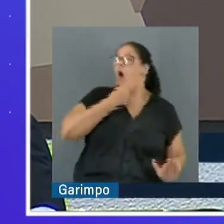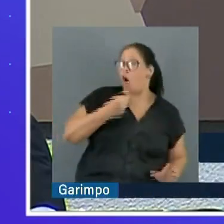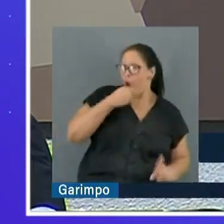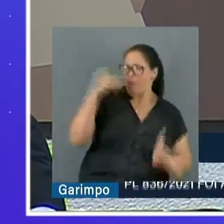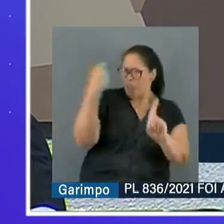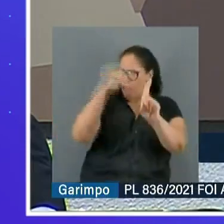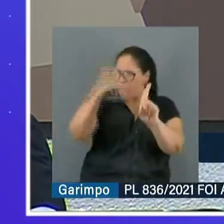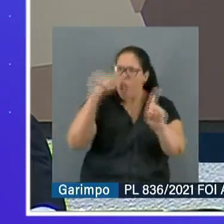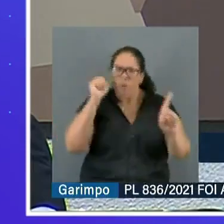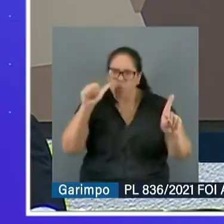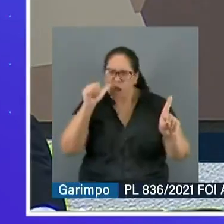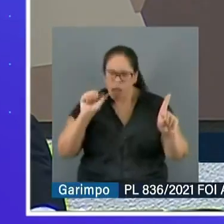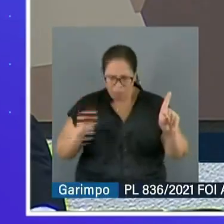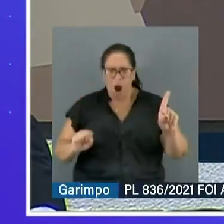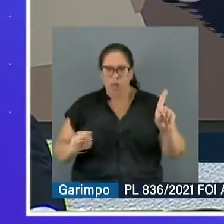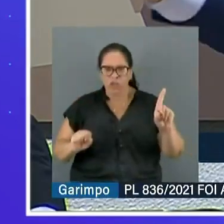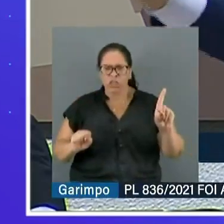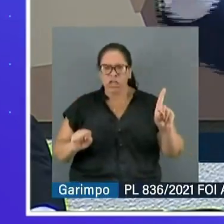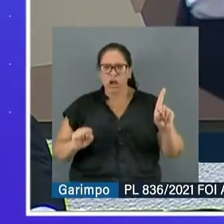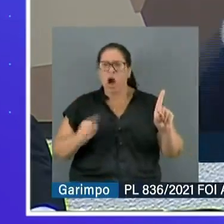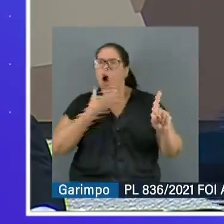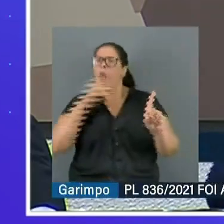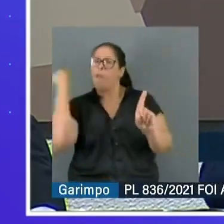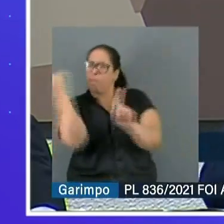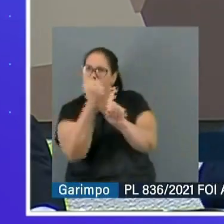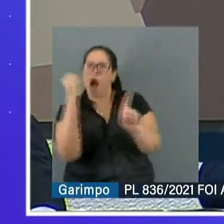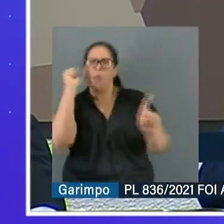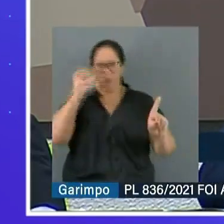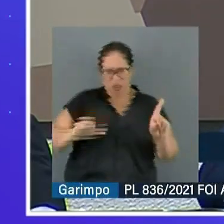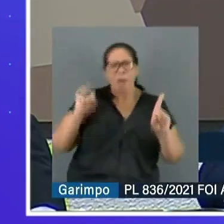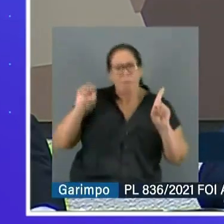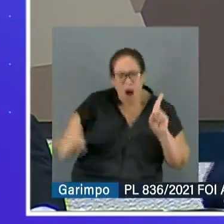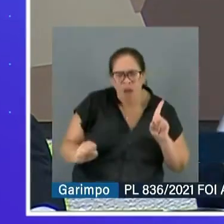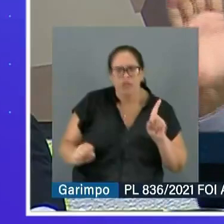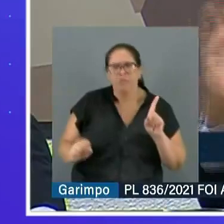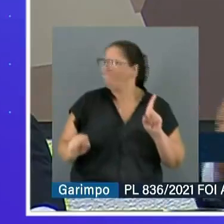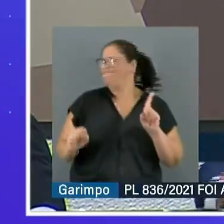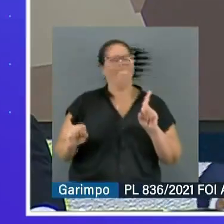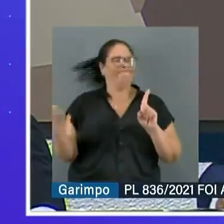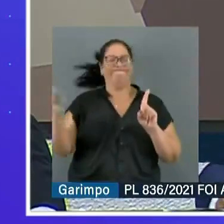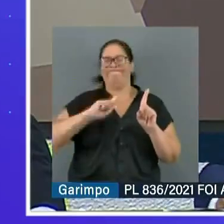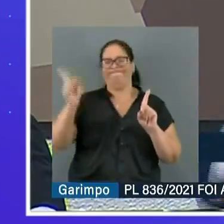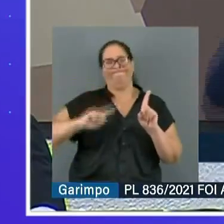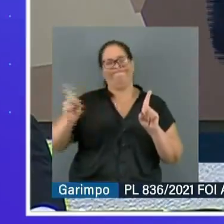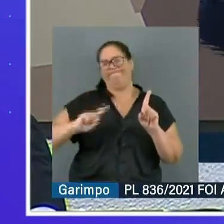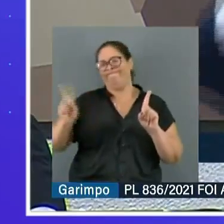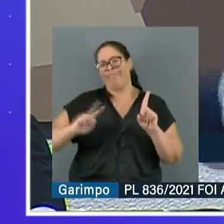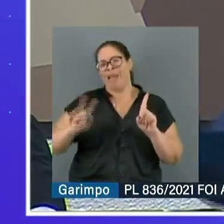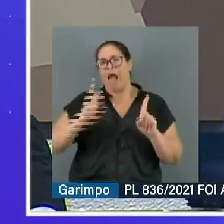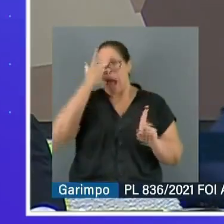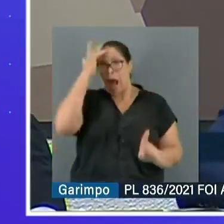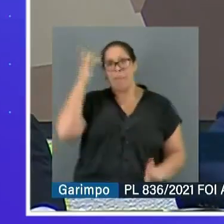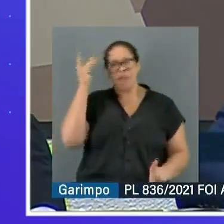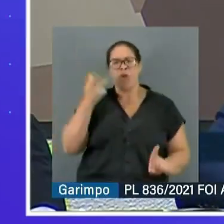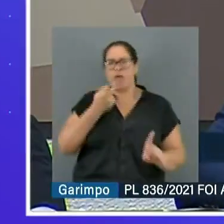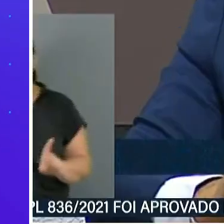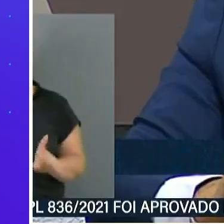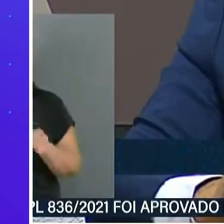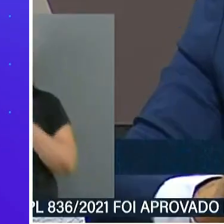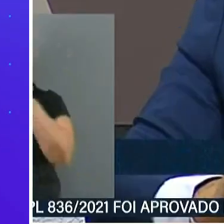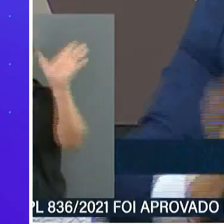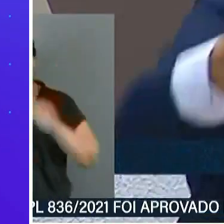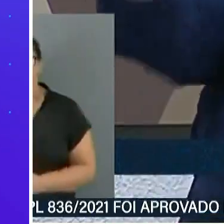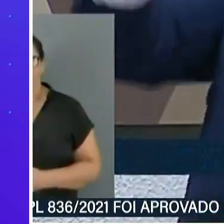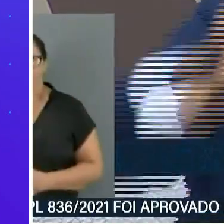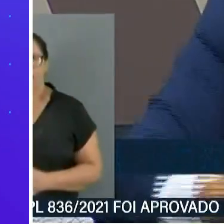vez boa tarde dieo boa tarde a todos que nos acompanham hoje bom eles estão em prateleiras diferentes sim tanto